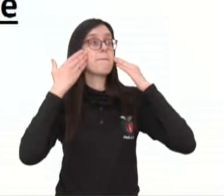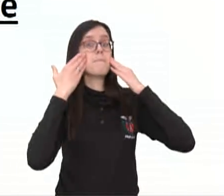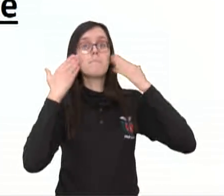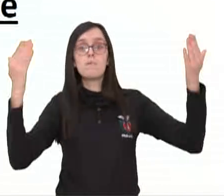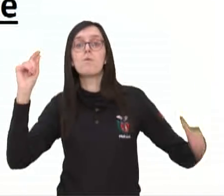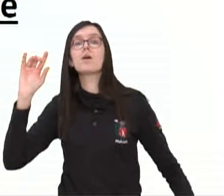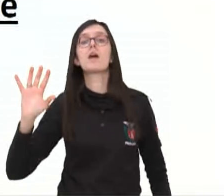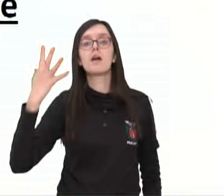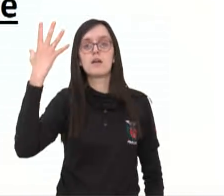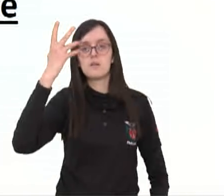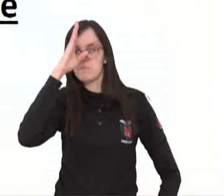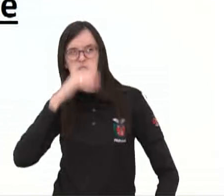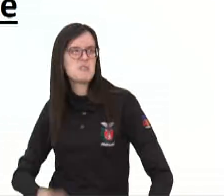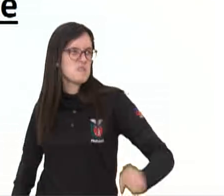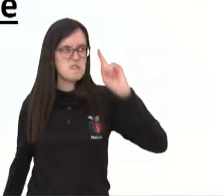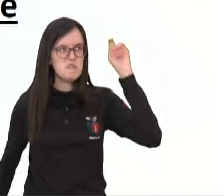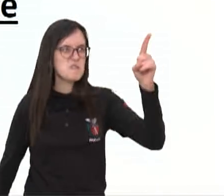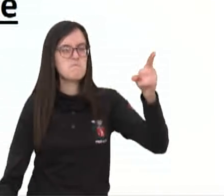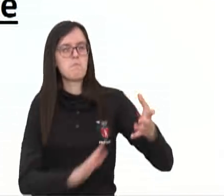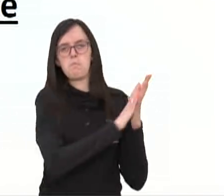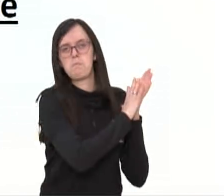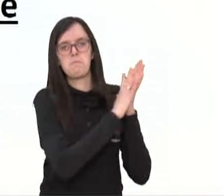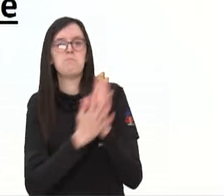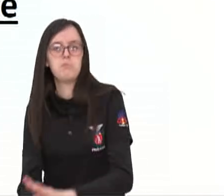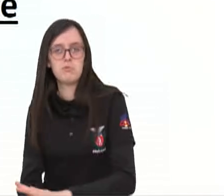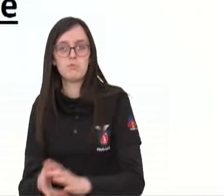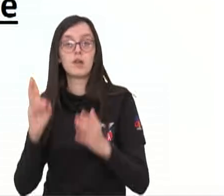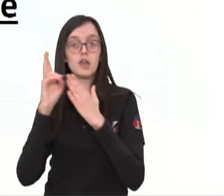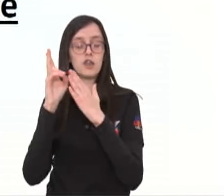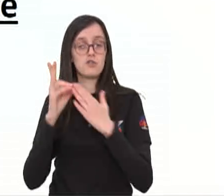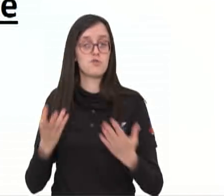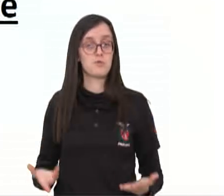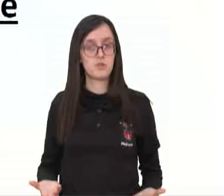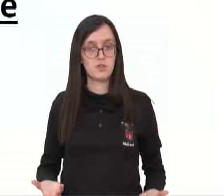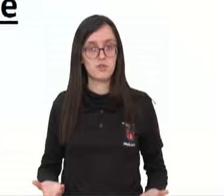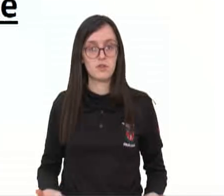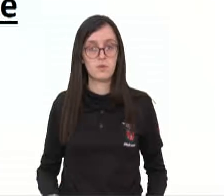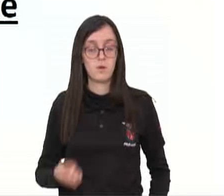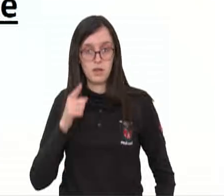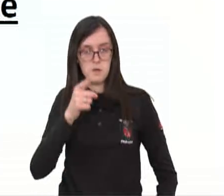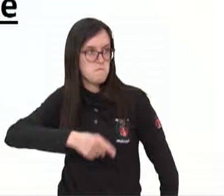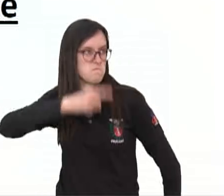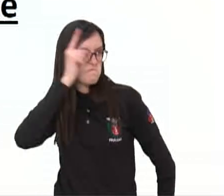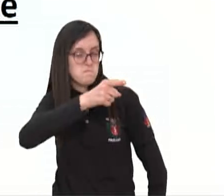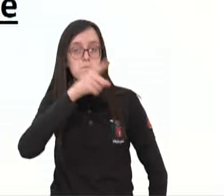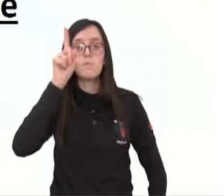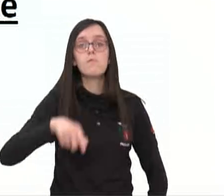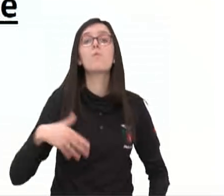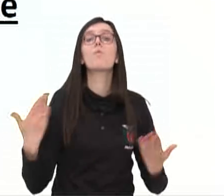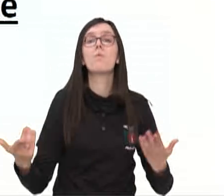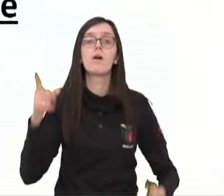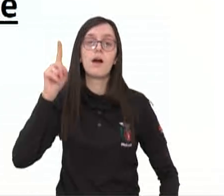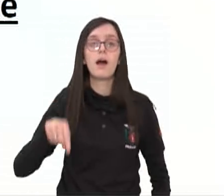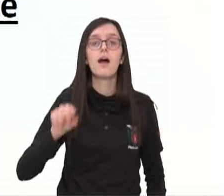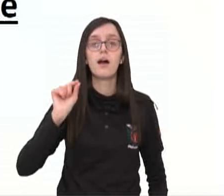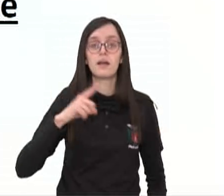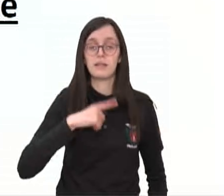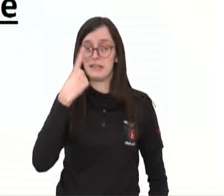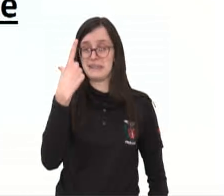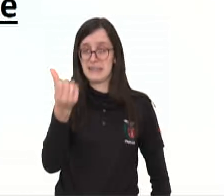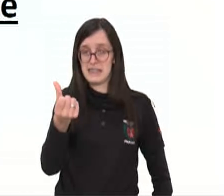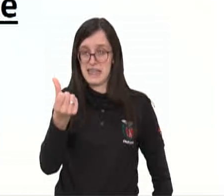publicamente acusado de massacre aos indígenas. Essa acusação aconteceu no 16º